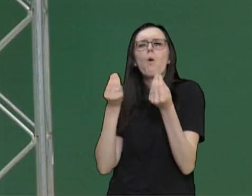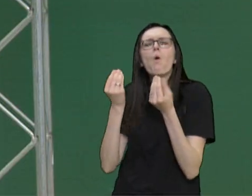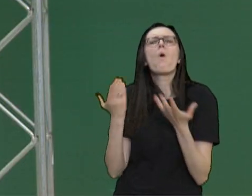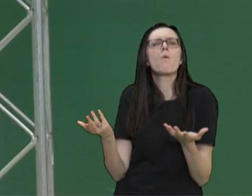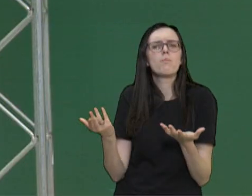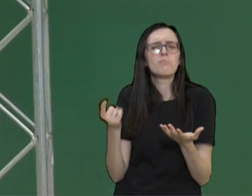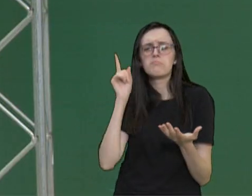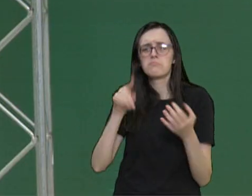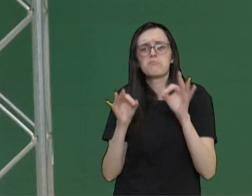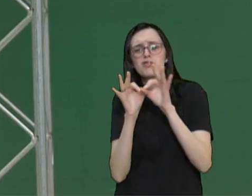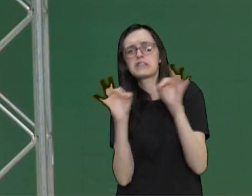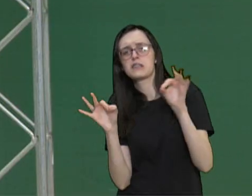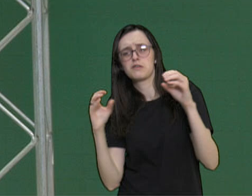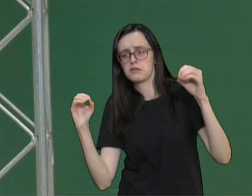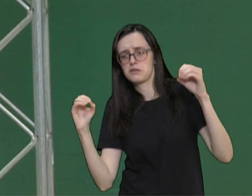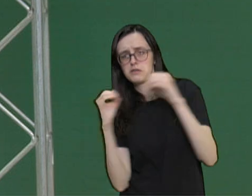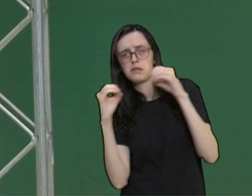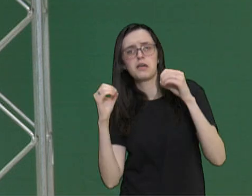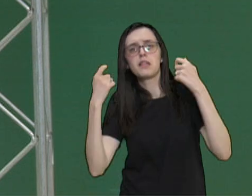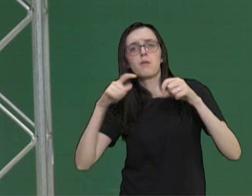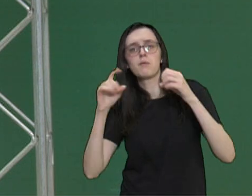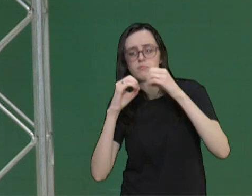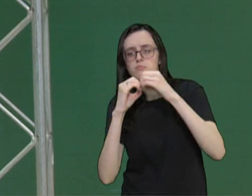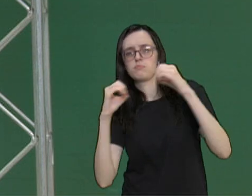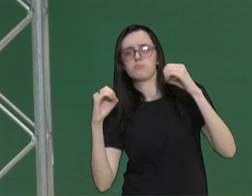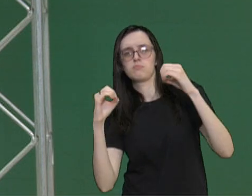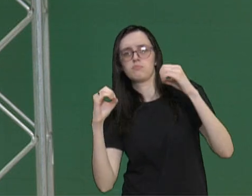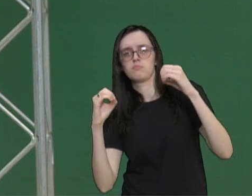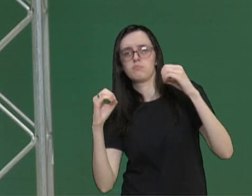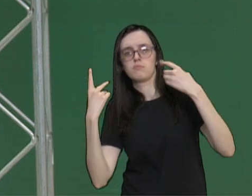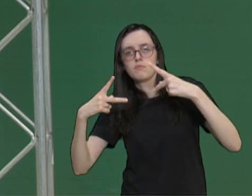distância, sem ter o contato, as cargas se separam.